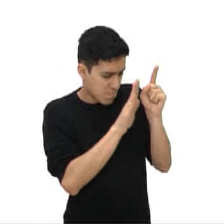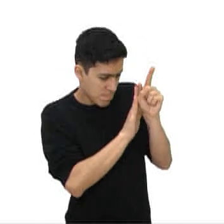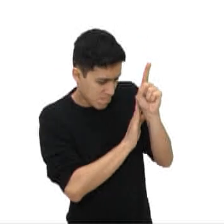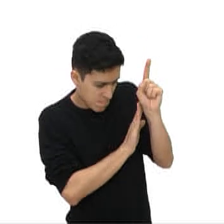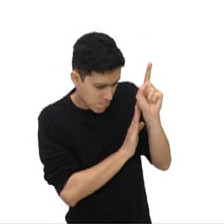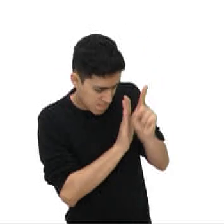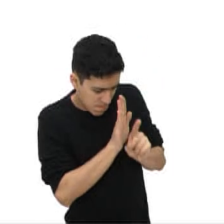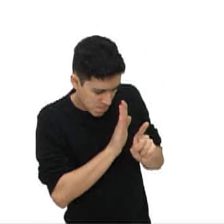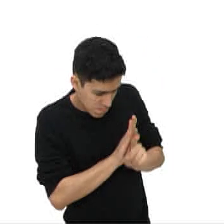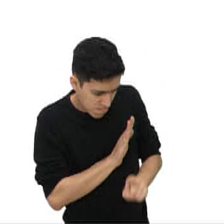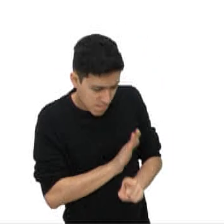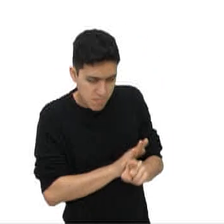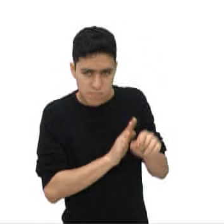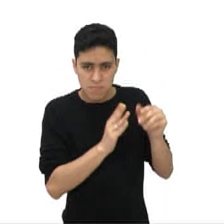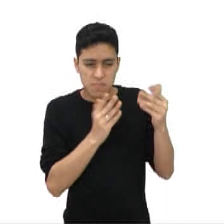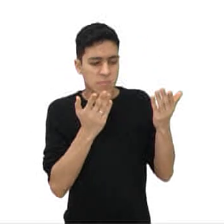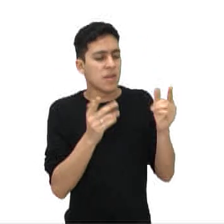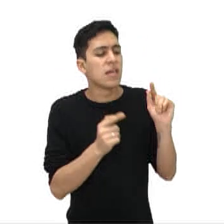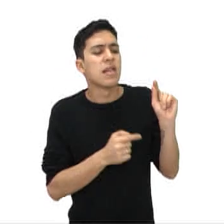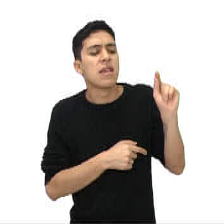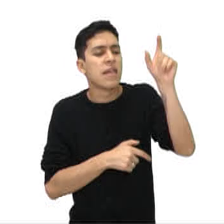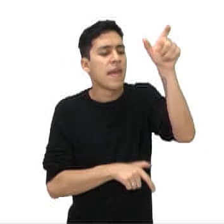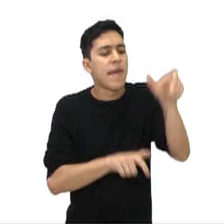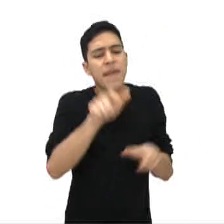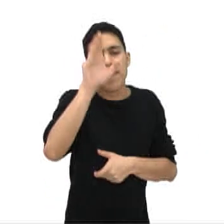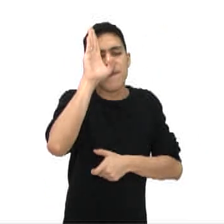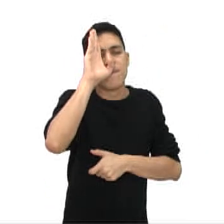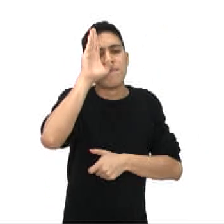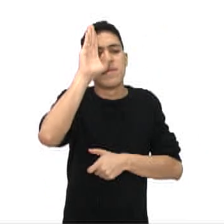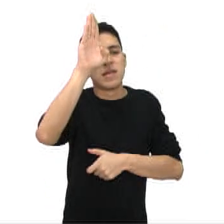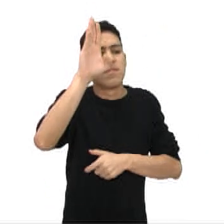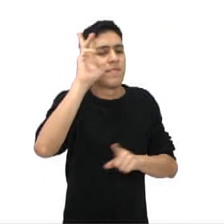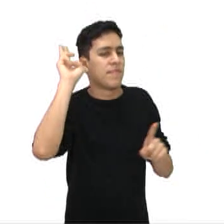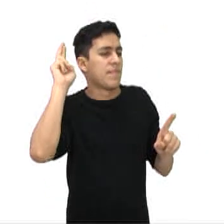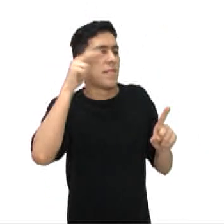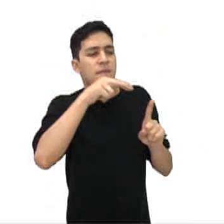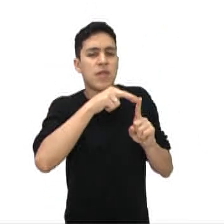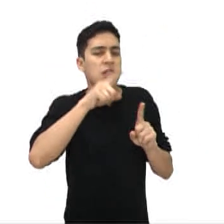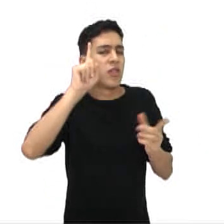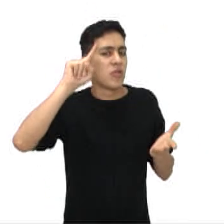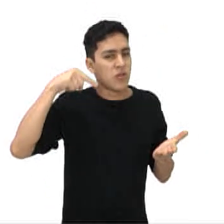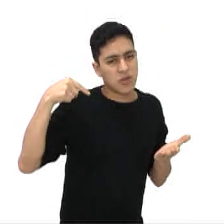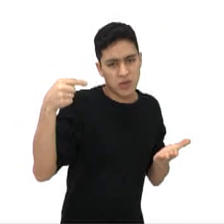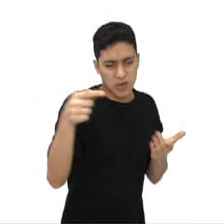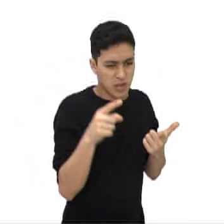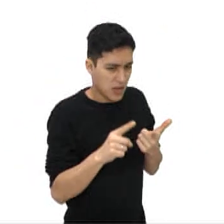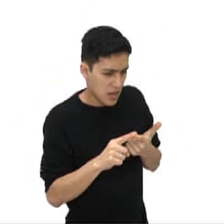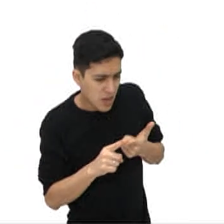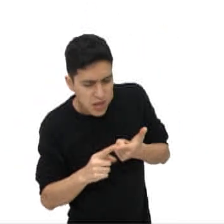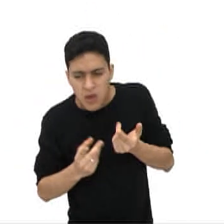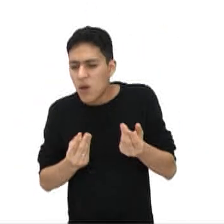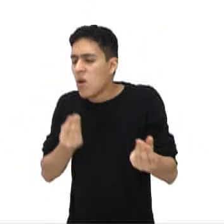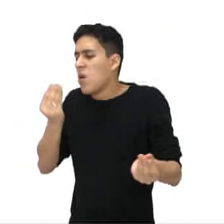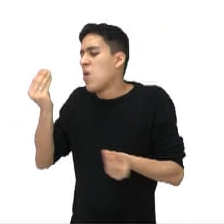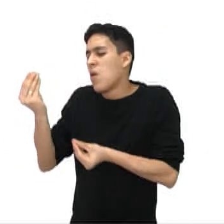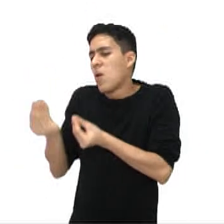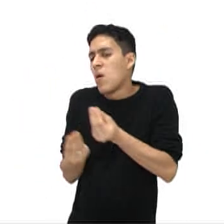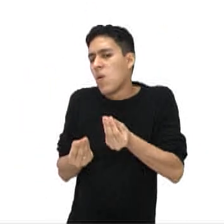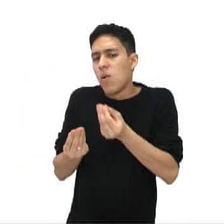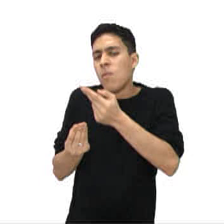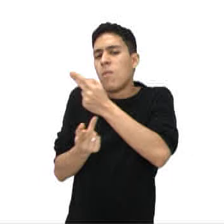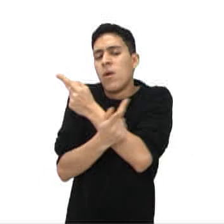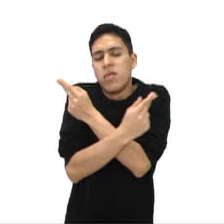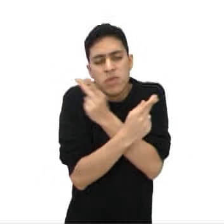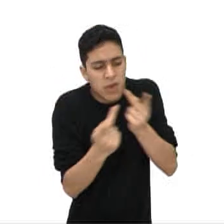coisa, né? Quem são suas principais inspirações no dia a dia, certo? Depois, como seus amigos influenciaram